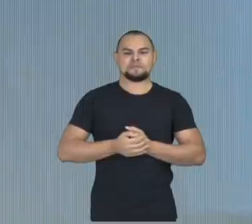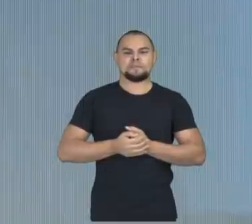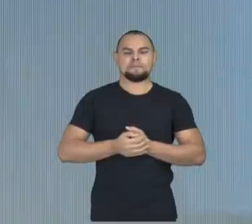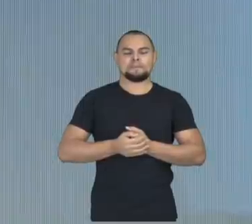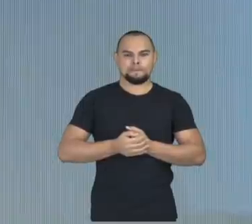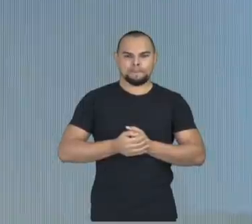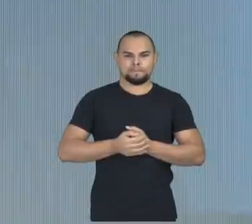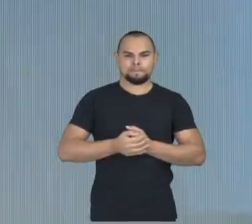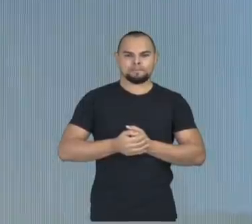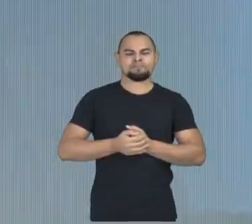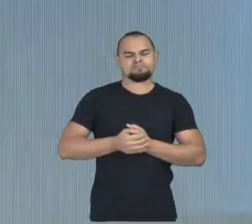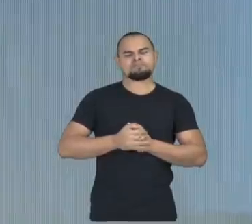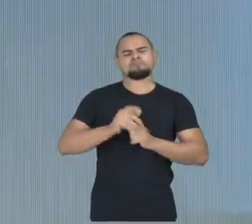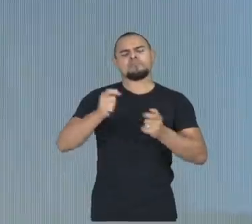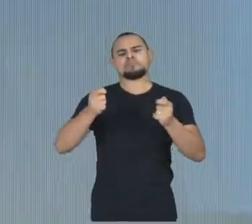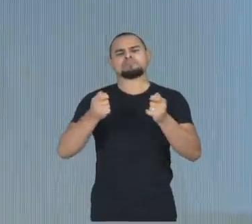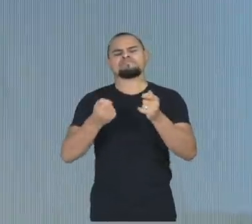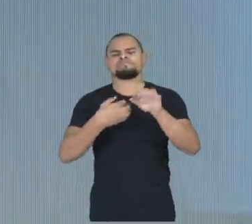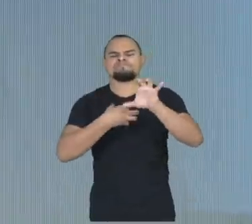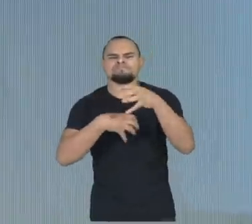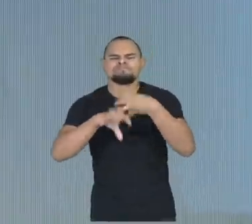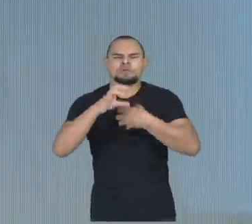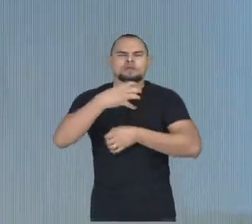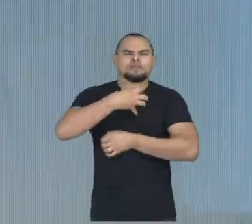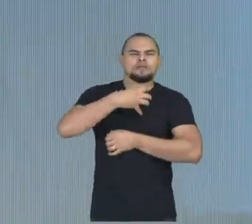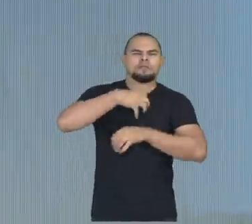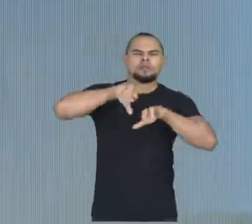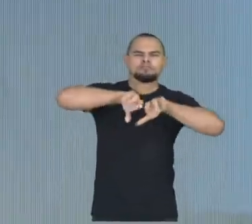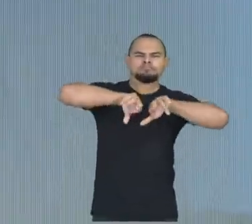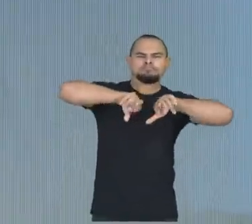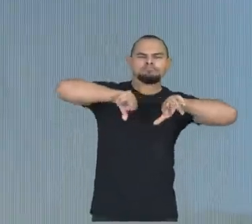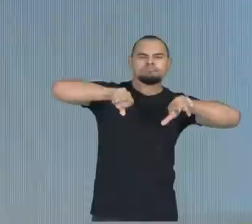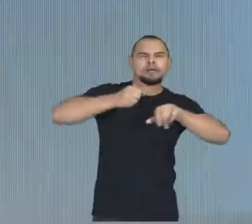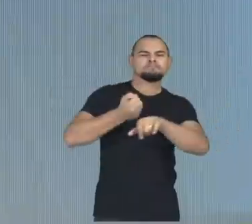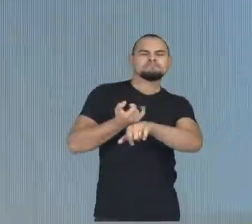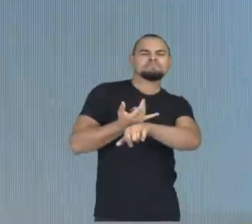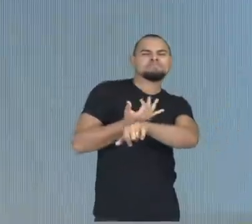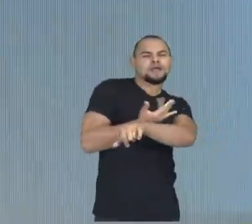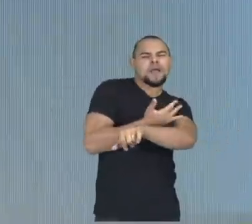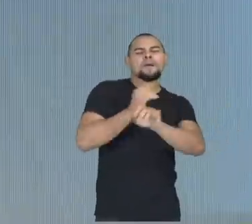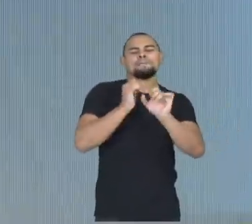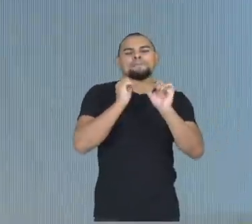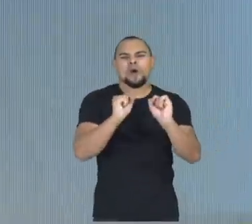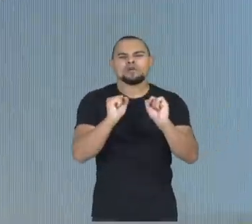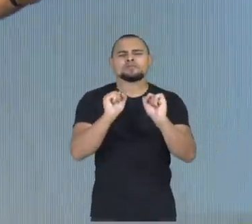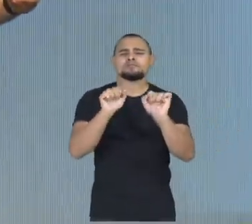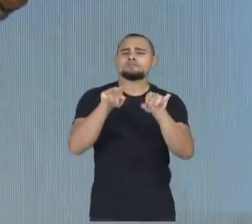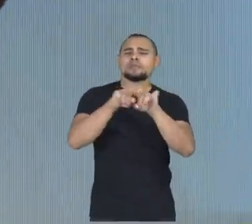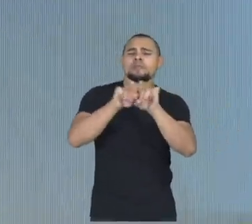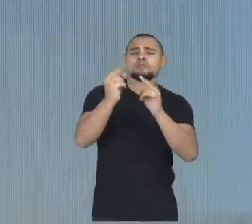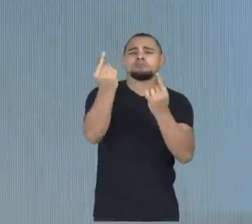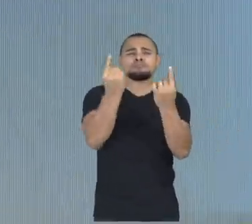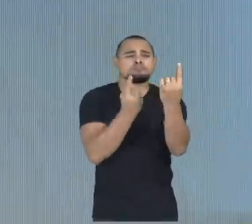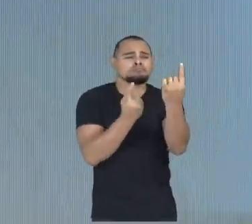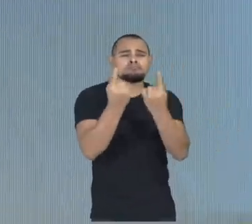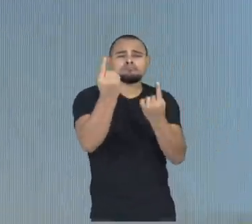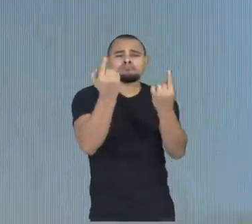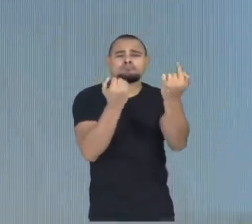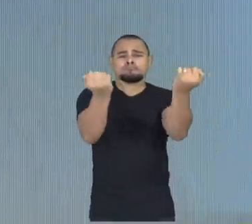Isso produz empatia, sentimentos, emoções bacanas, pode até quebrar barreiras iniciais